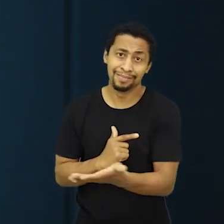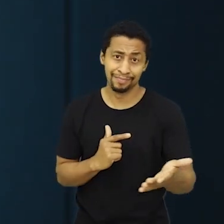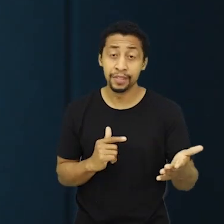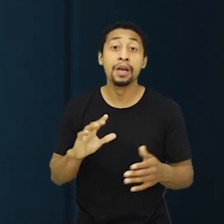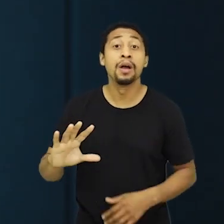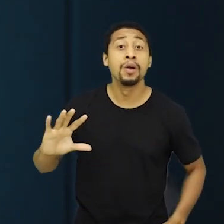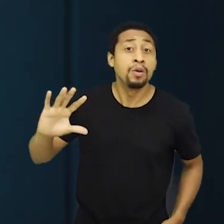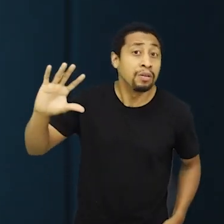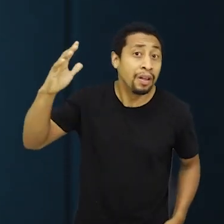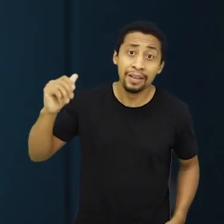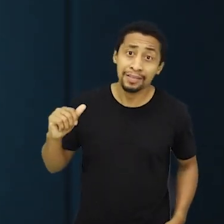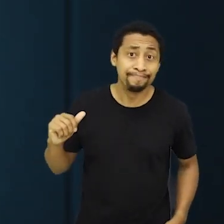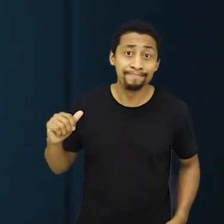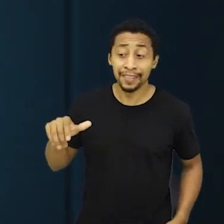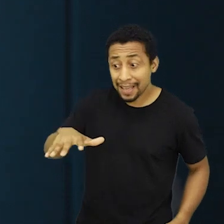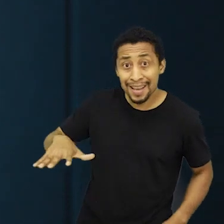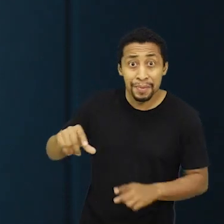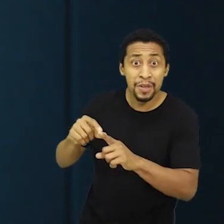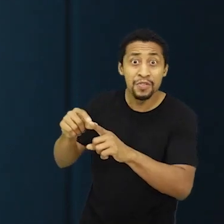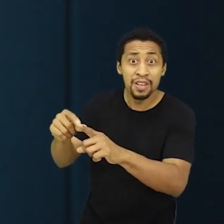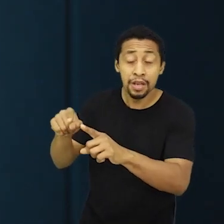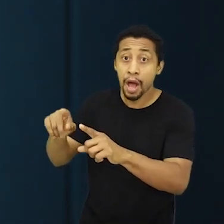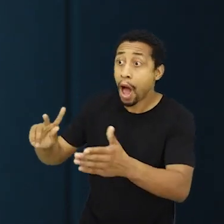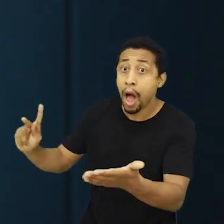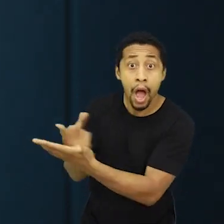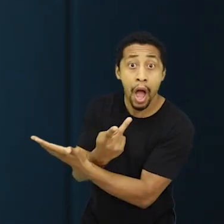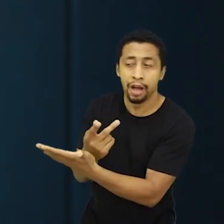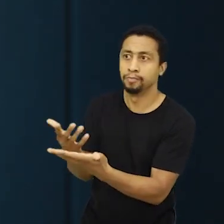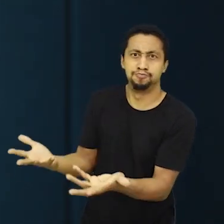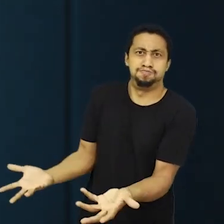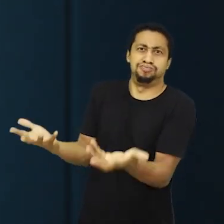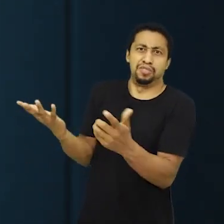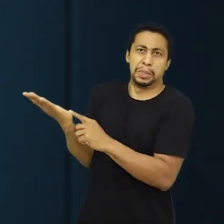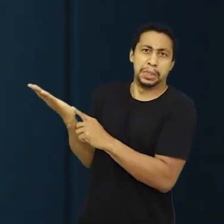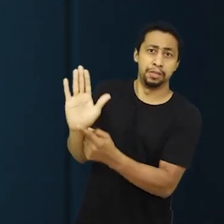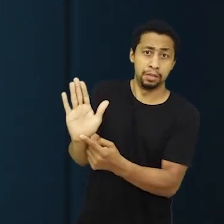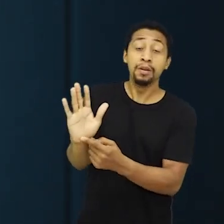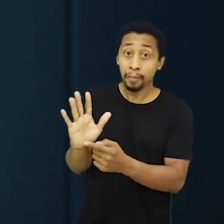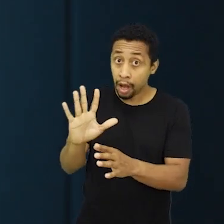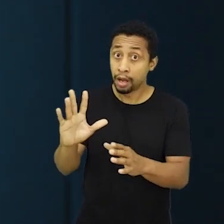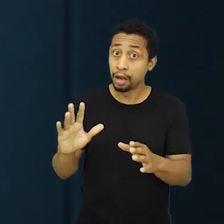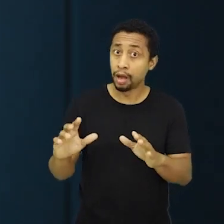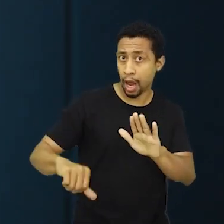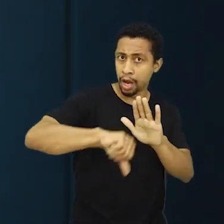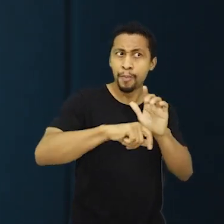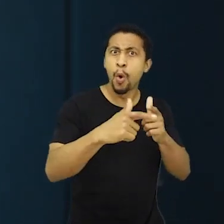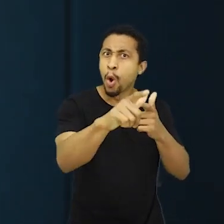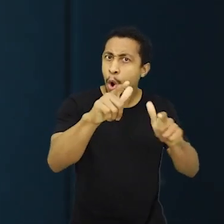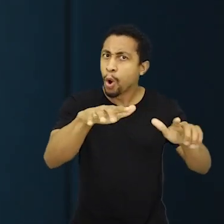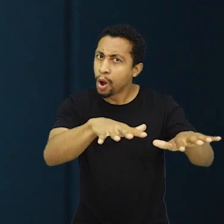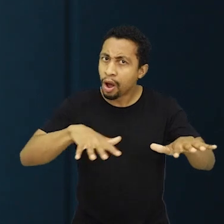relevo, sobretudo quando elas acontecem na periferia, porque a gente também vê esse mesmo tipo de poder operando em outros setores